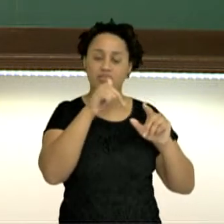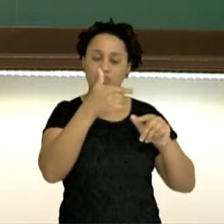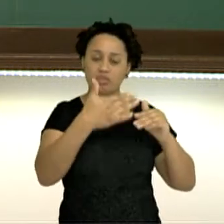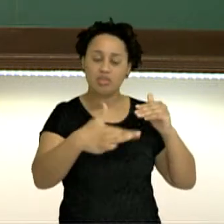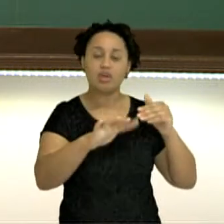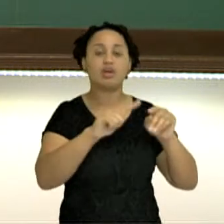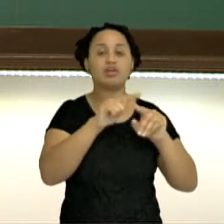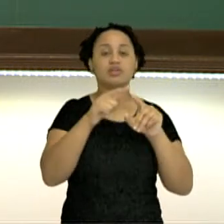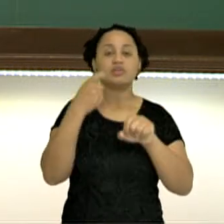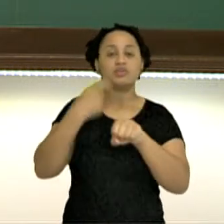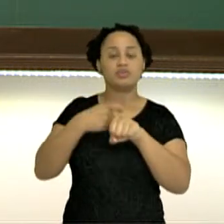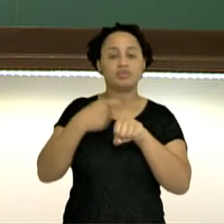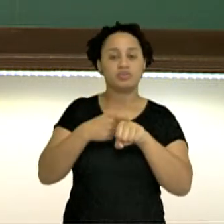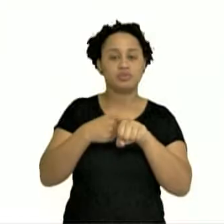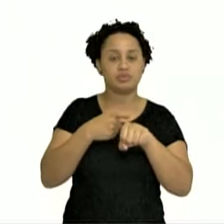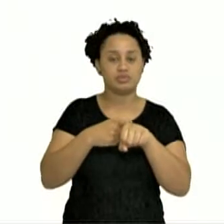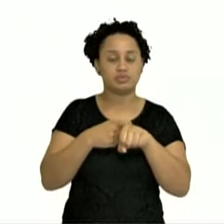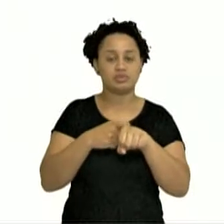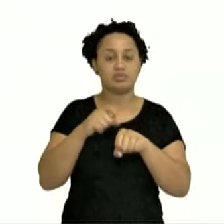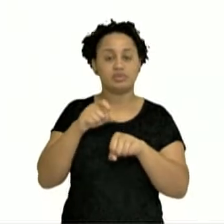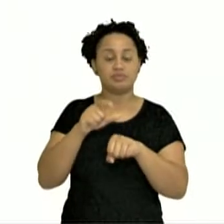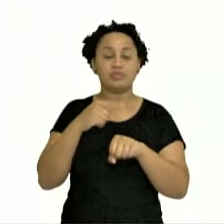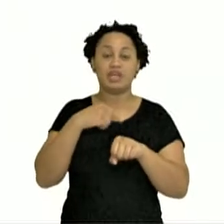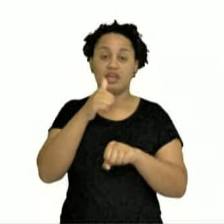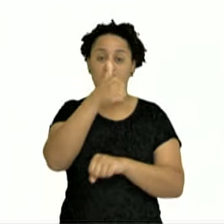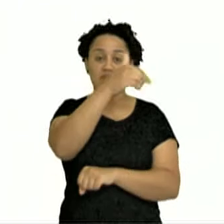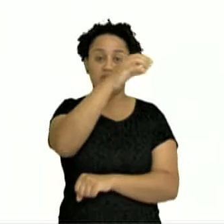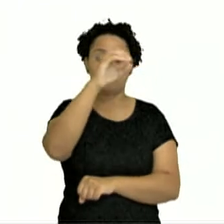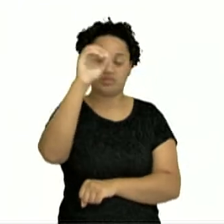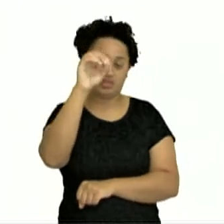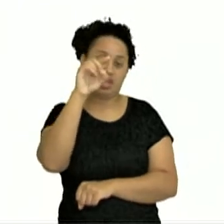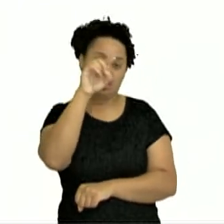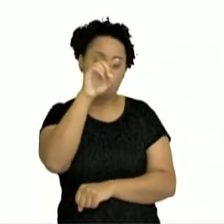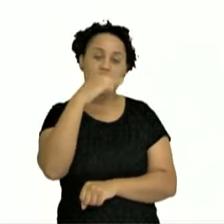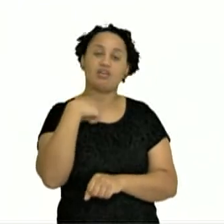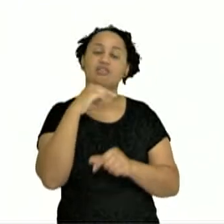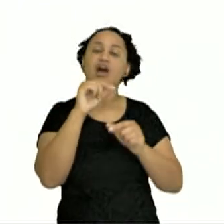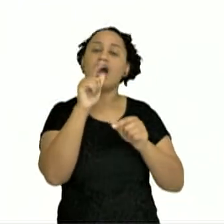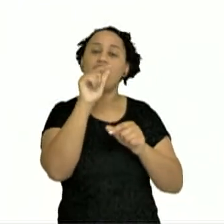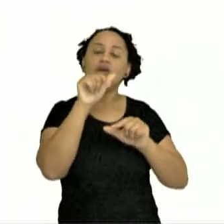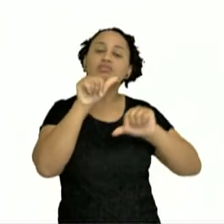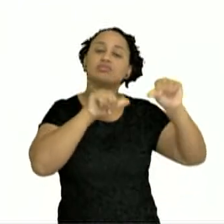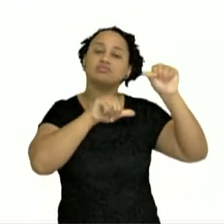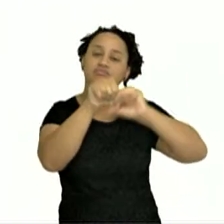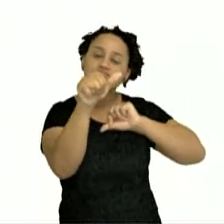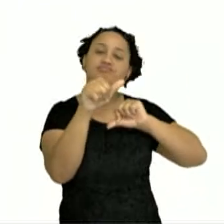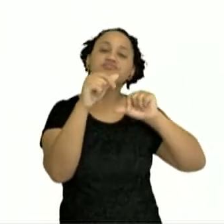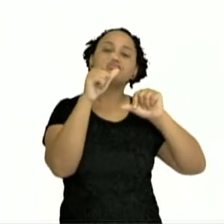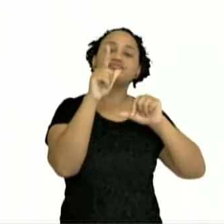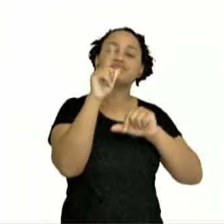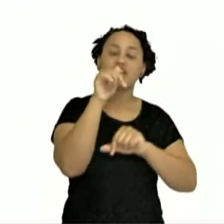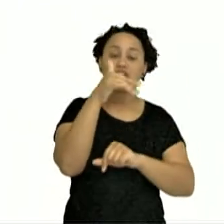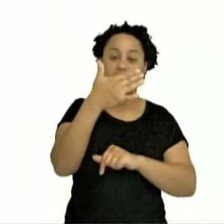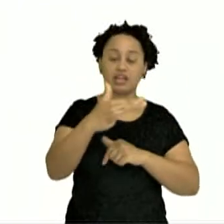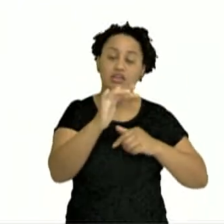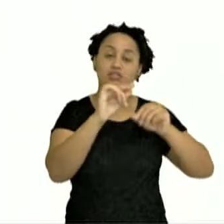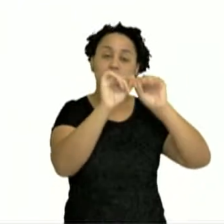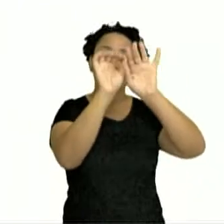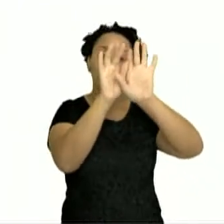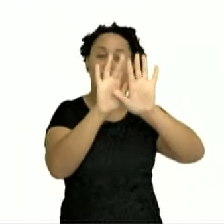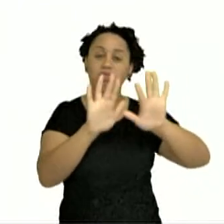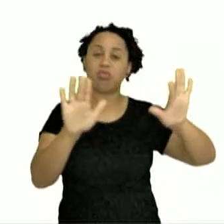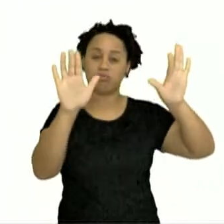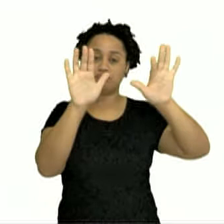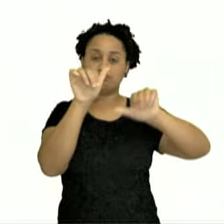Celsius corresponde ao ponto de ebulição da água, onde ela vai mudar de estado físico, saindo do estado líquido e partindo para o estado